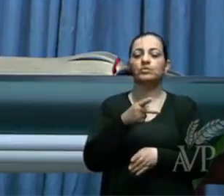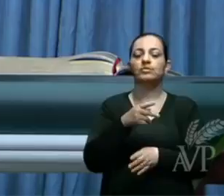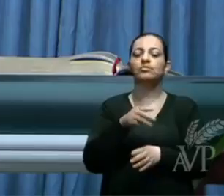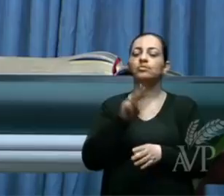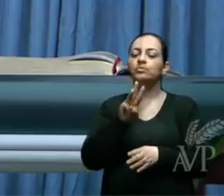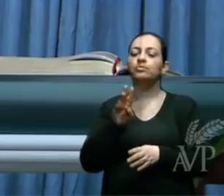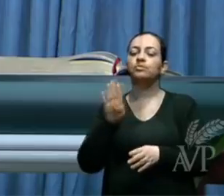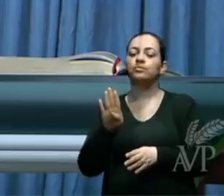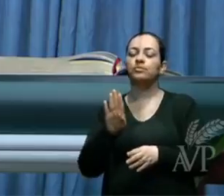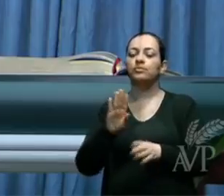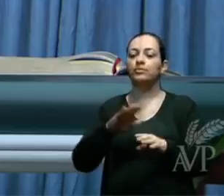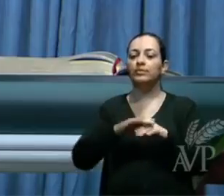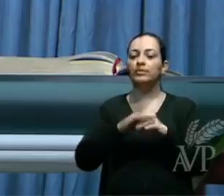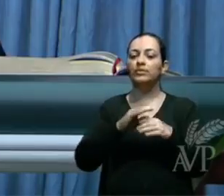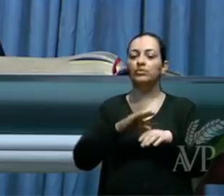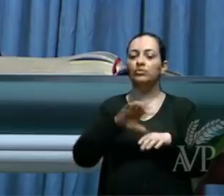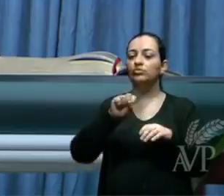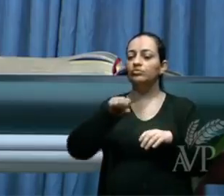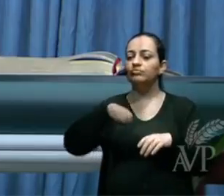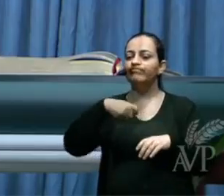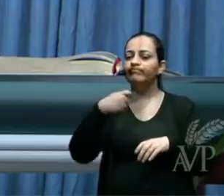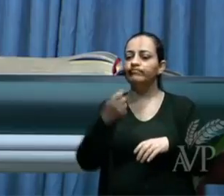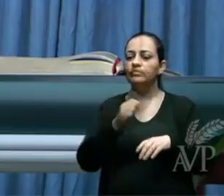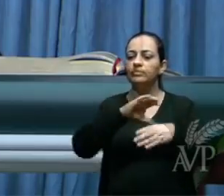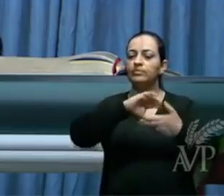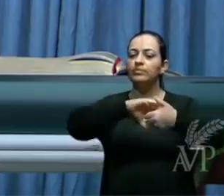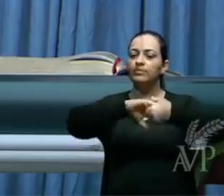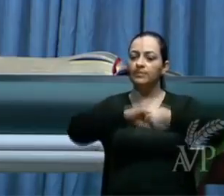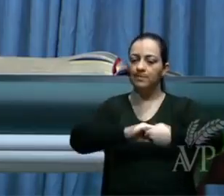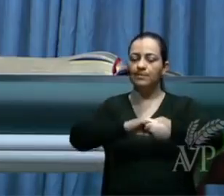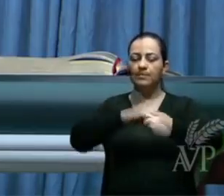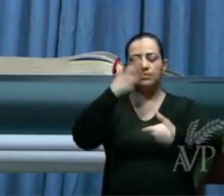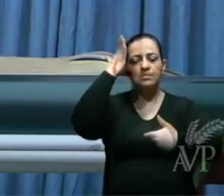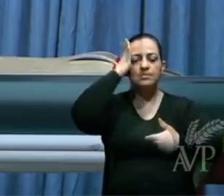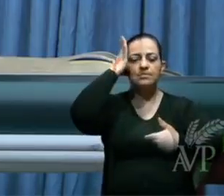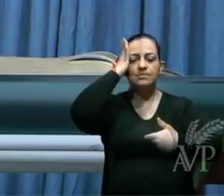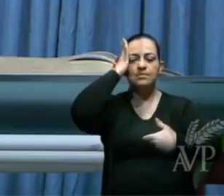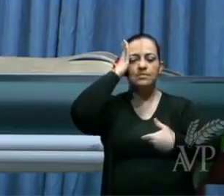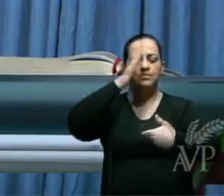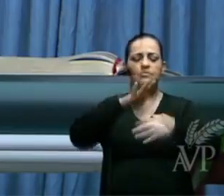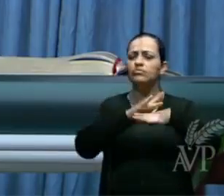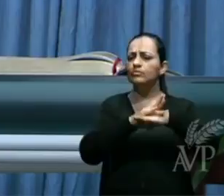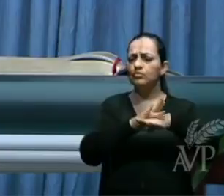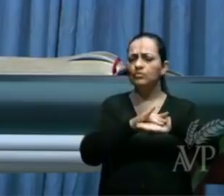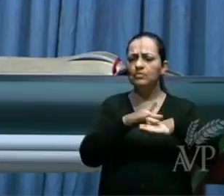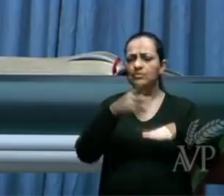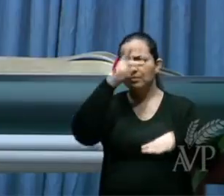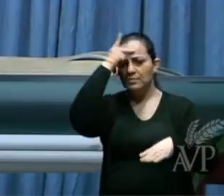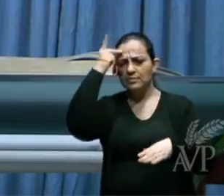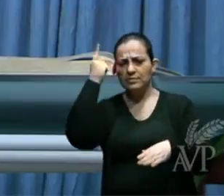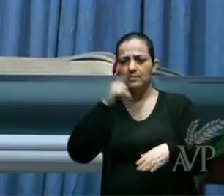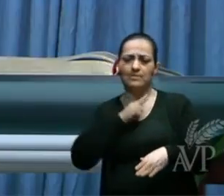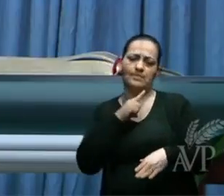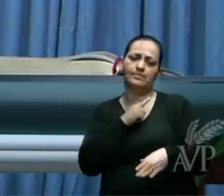foi dado aquele sinal de pegar na mão e de ser nem o tipo de enfermidade